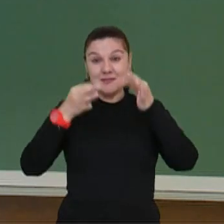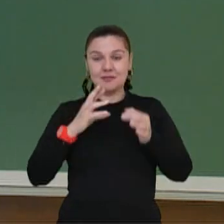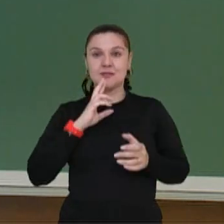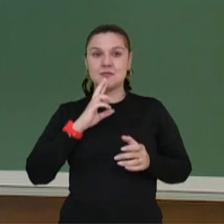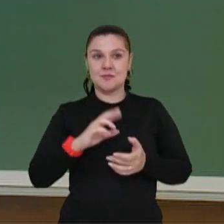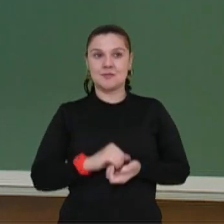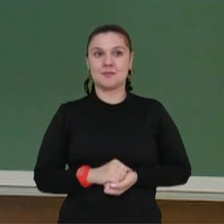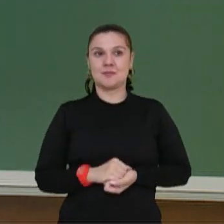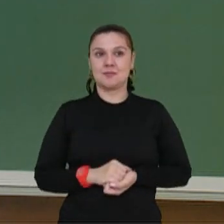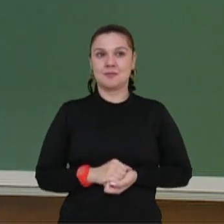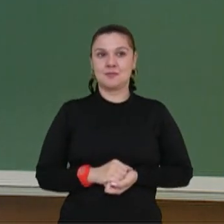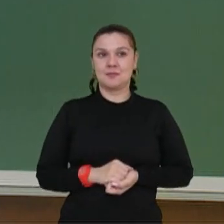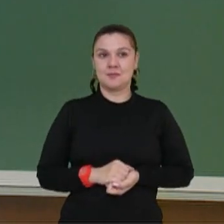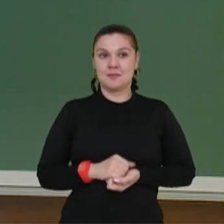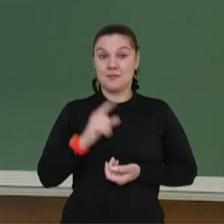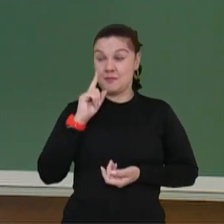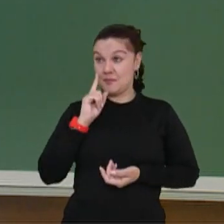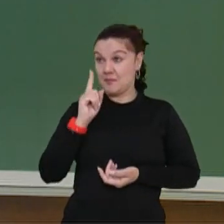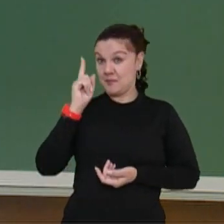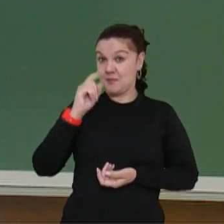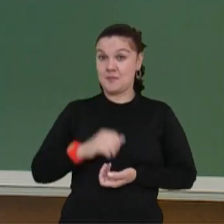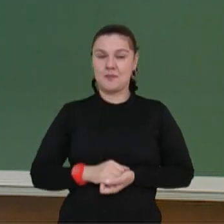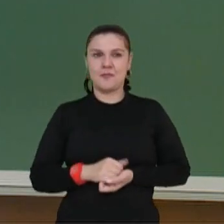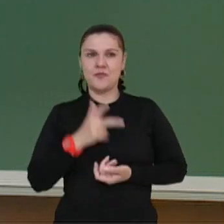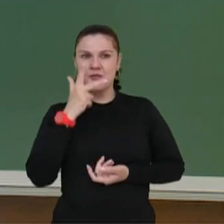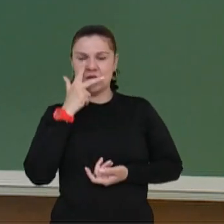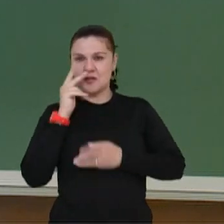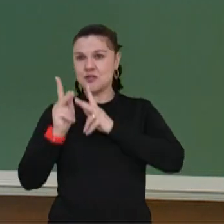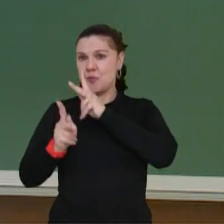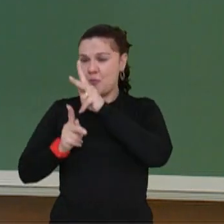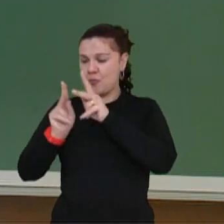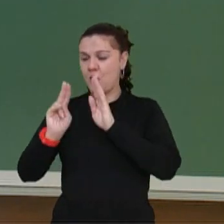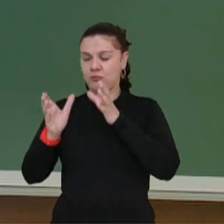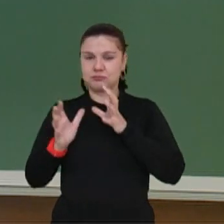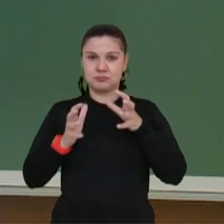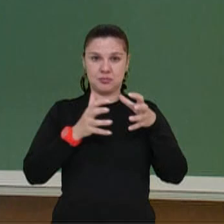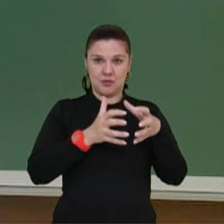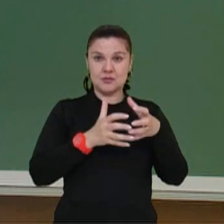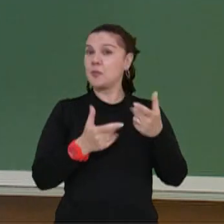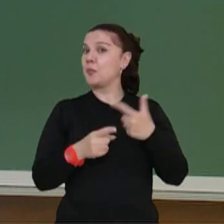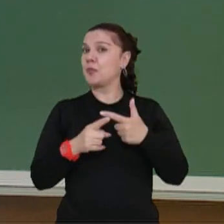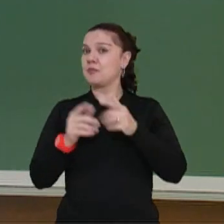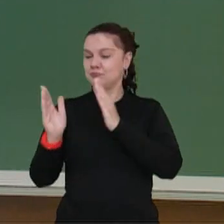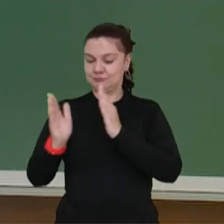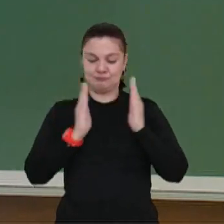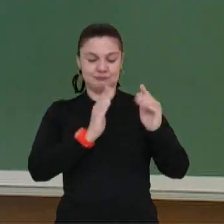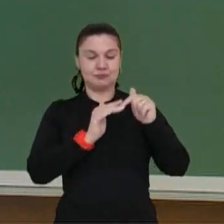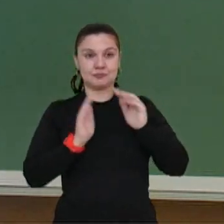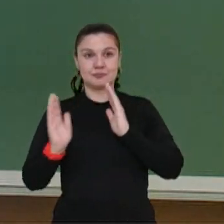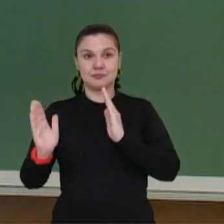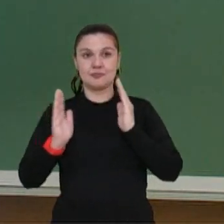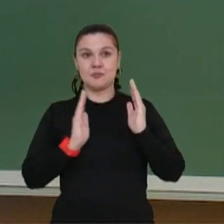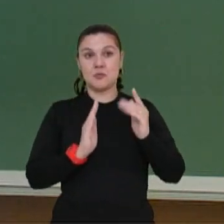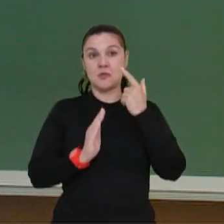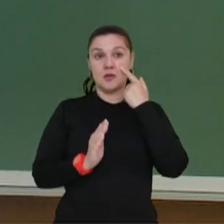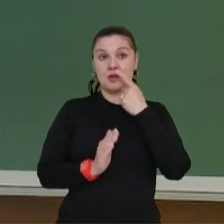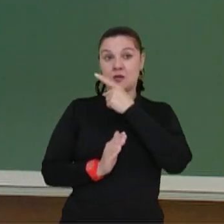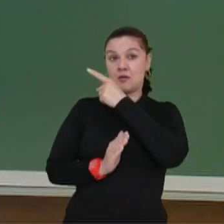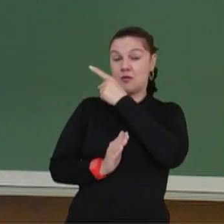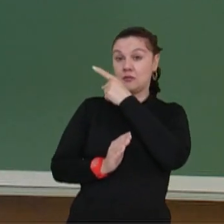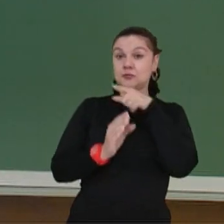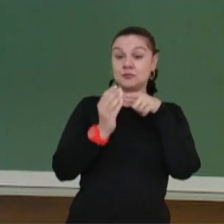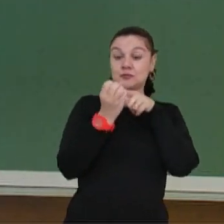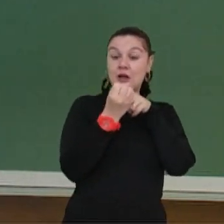resposta. Tá? O que você acha? População ou amostra? É amostra, né? E qual é a palavrinha? A palavrinha